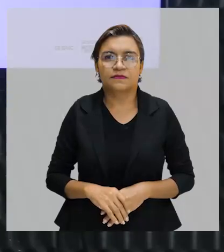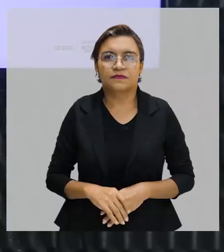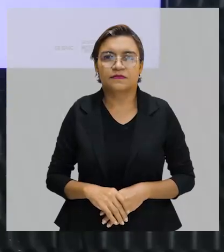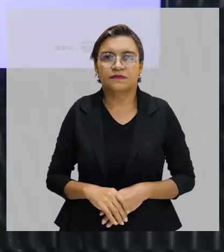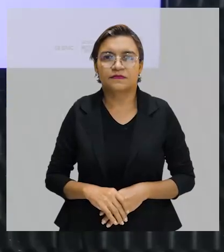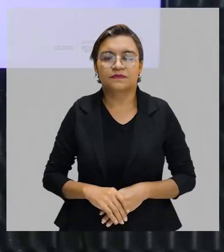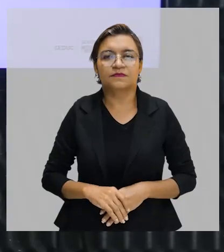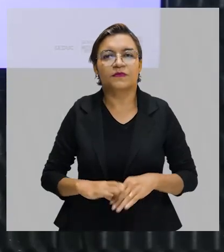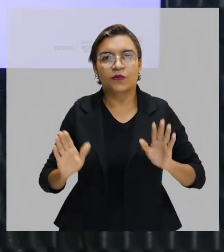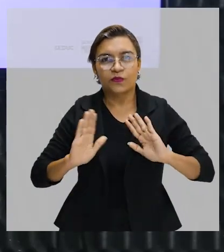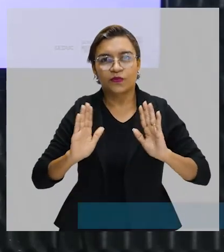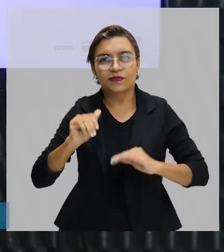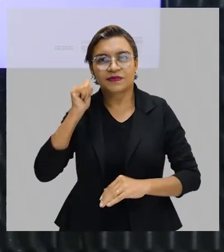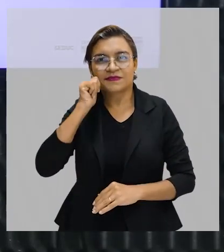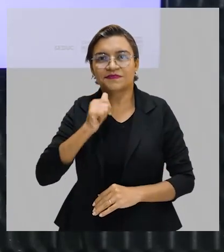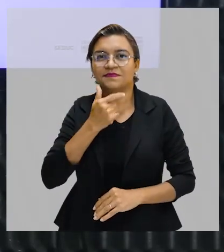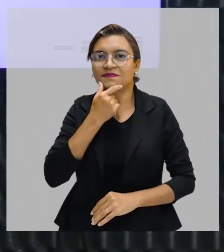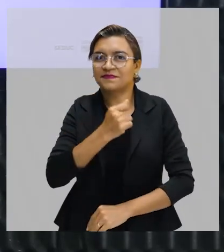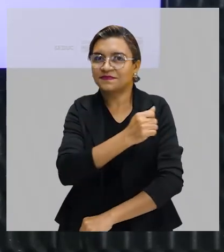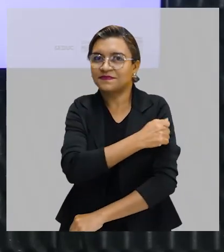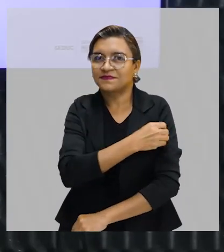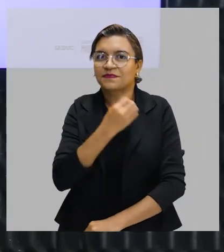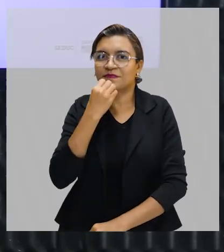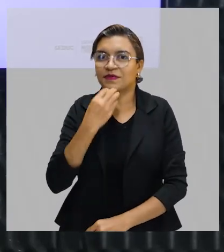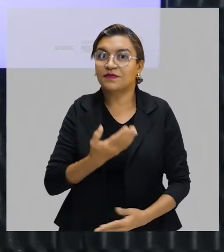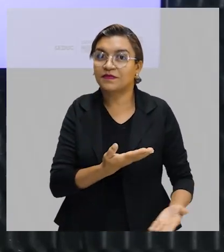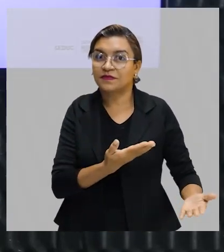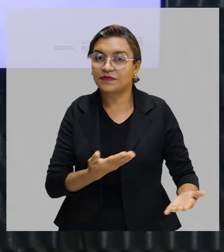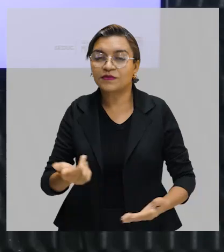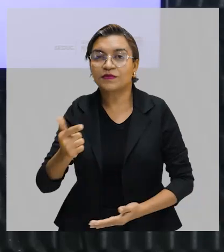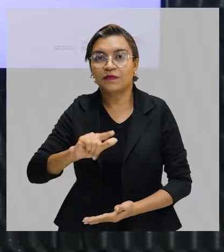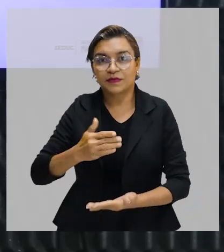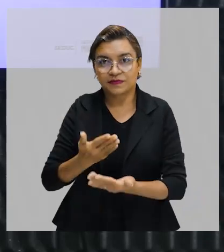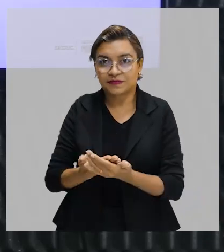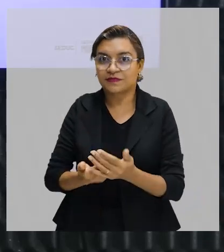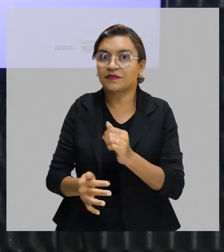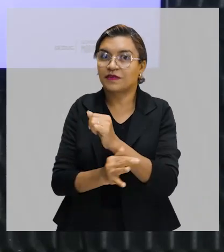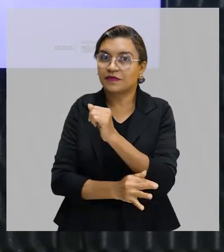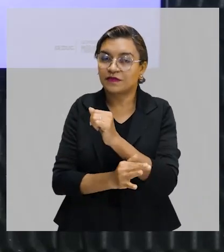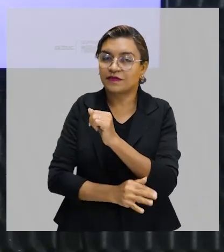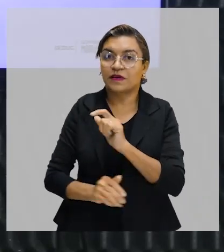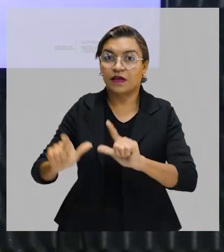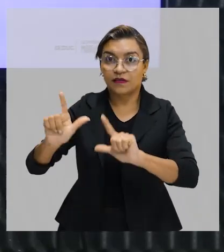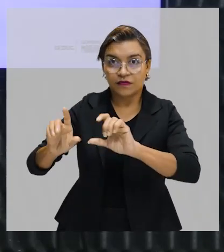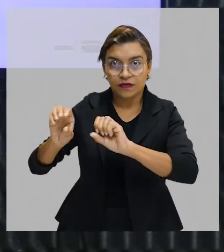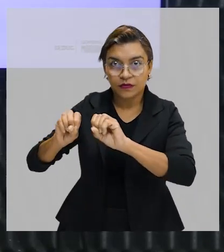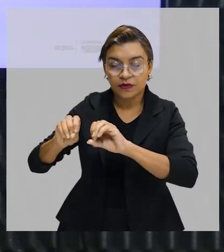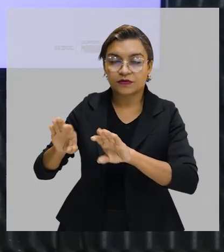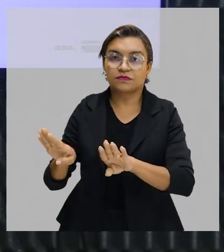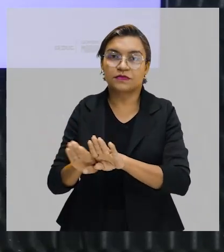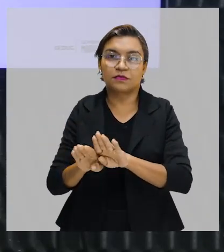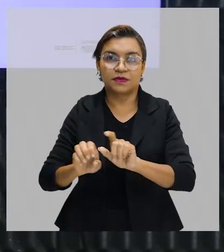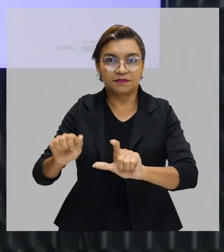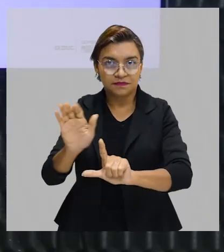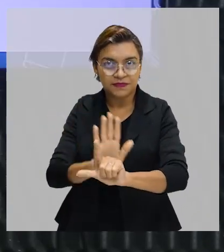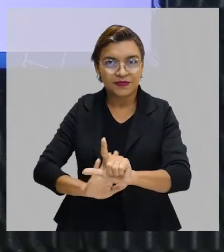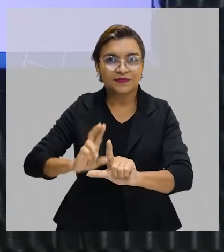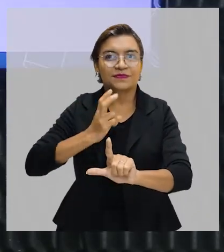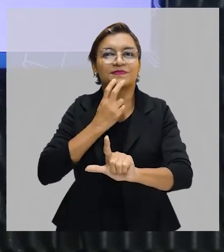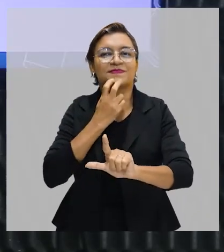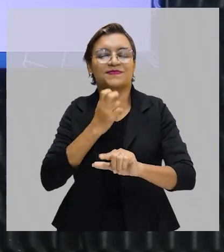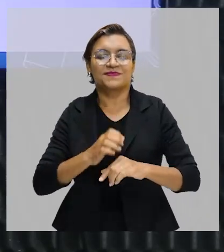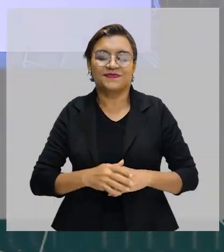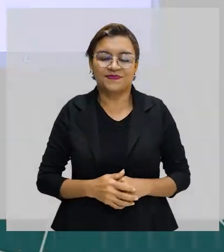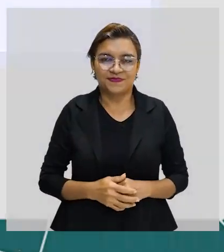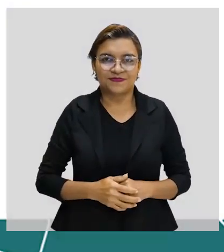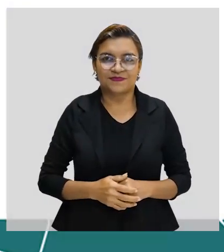Olá, aluna! Olá, aluno! Seja bem-vindo a mais uma aula de física aqui pela TV Educação e também pela plataforma Gonçalves Dias. Bom, a aula de